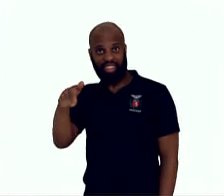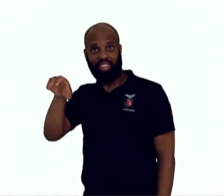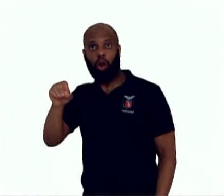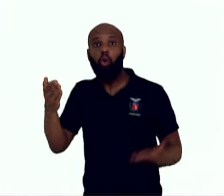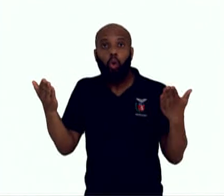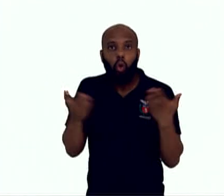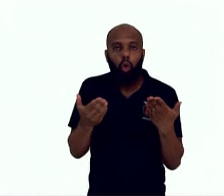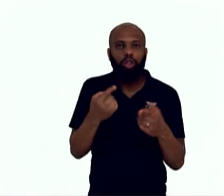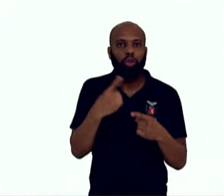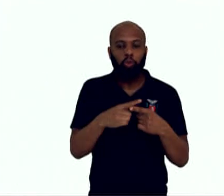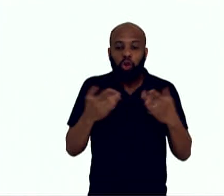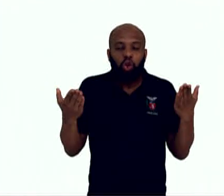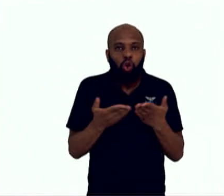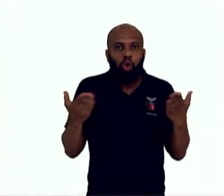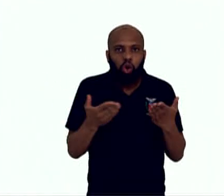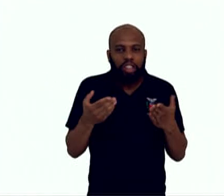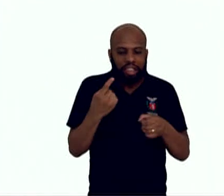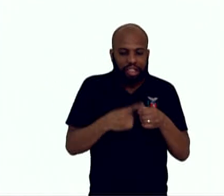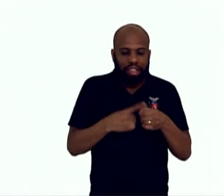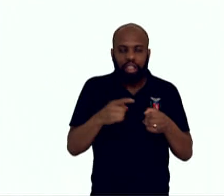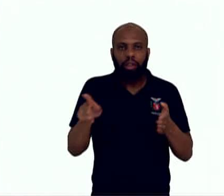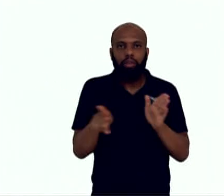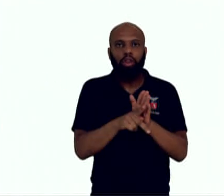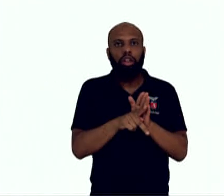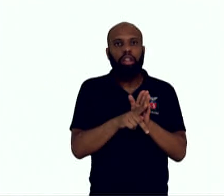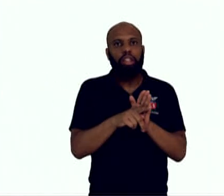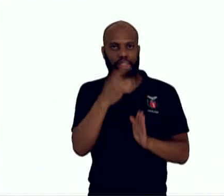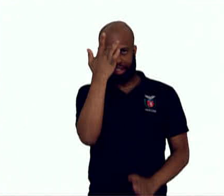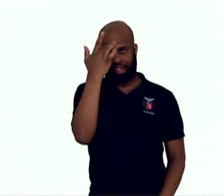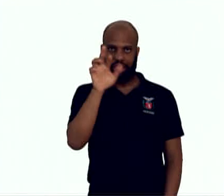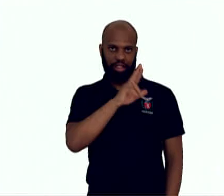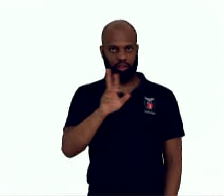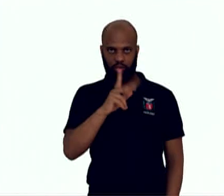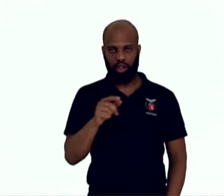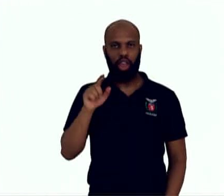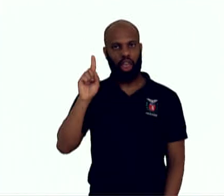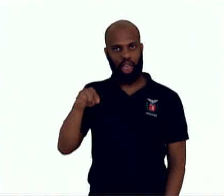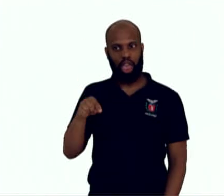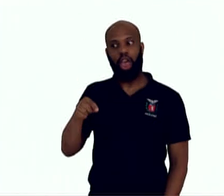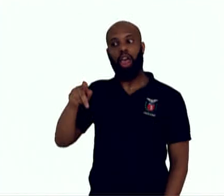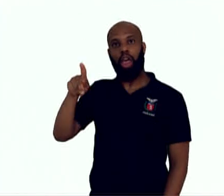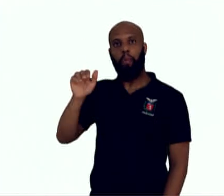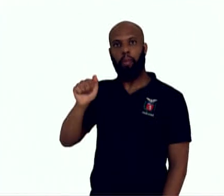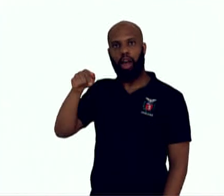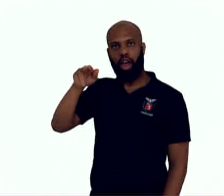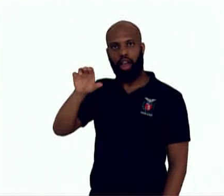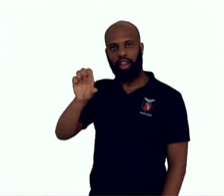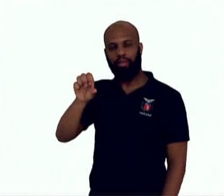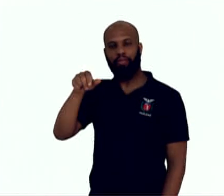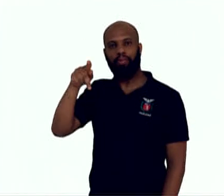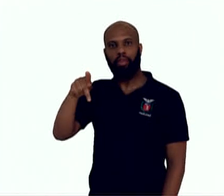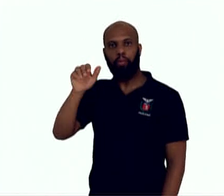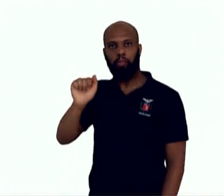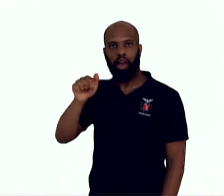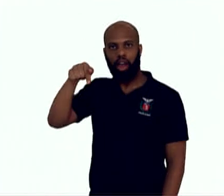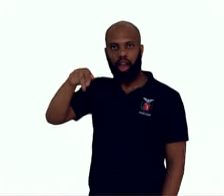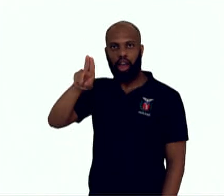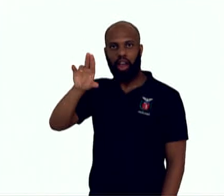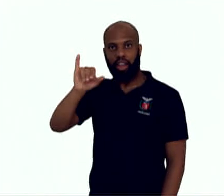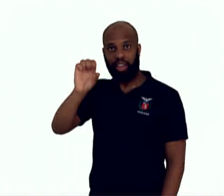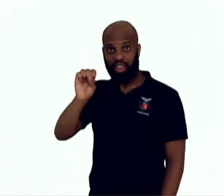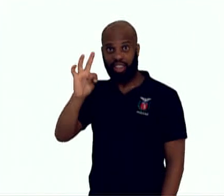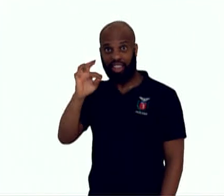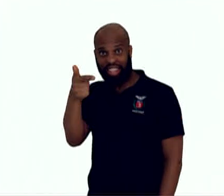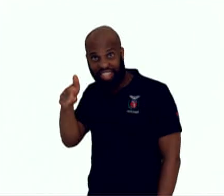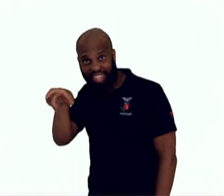As cidades não estariam na região da Índia, mas entra como uma civilização do Vale do Indo, por causa do rio Indo.